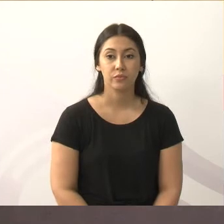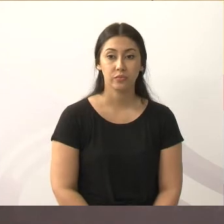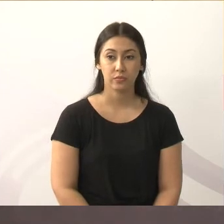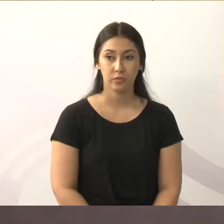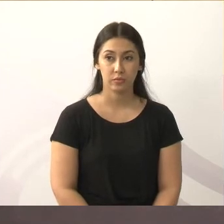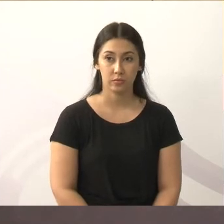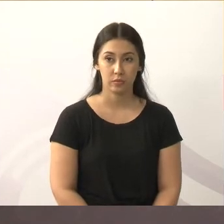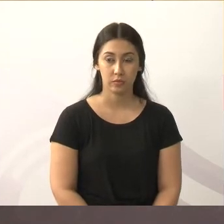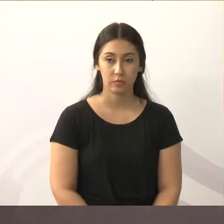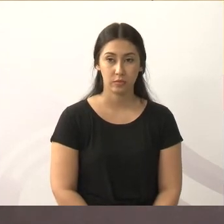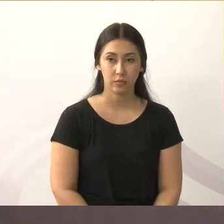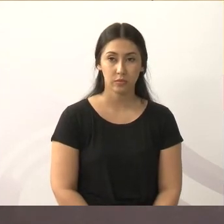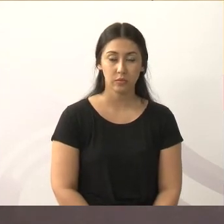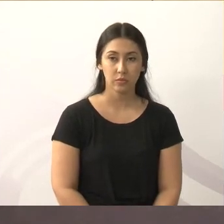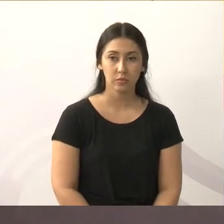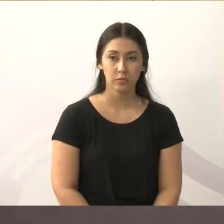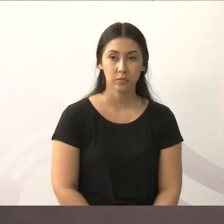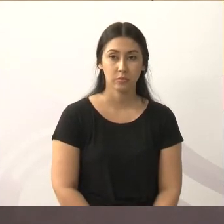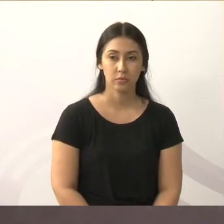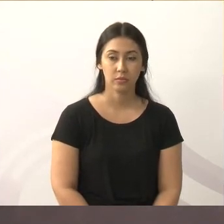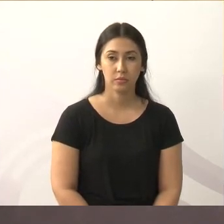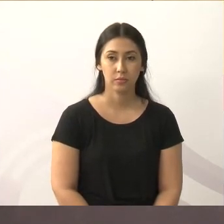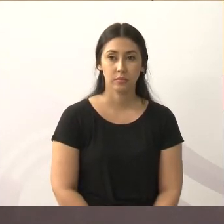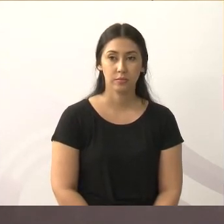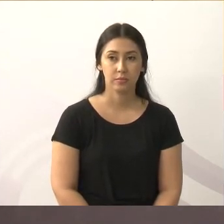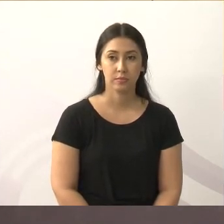Então tá certo.